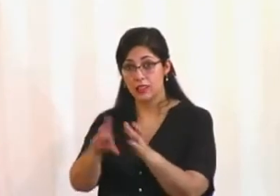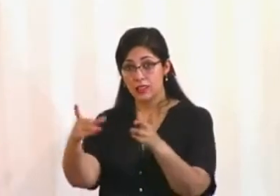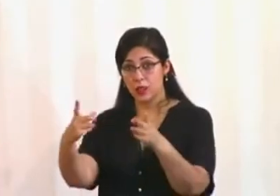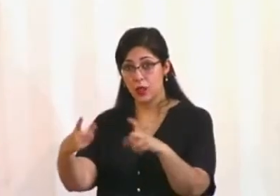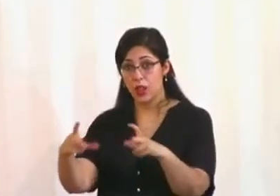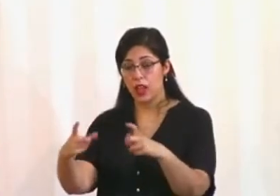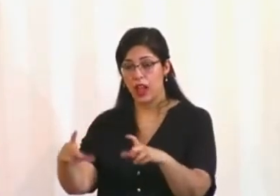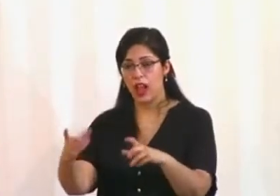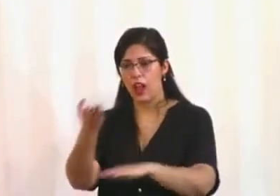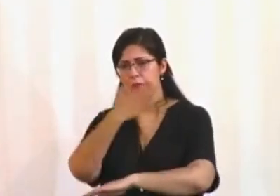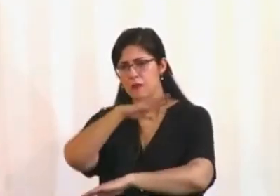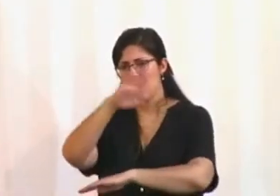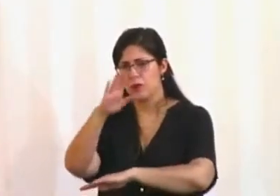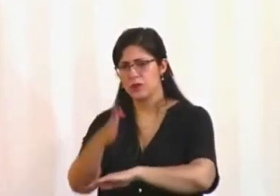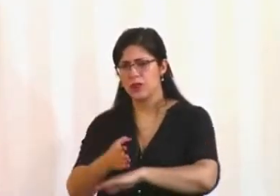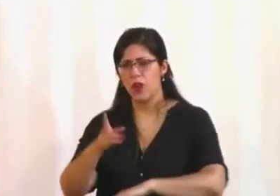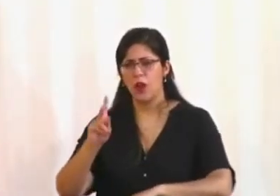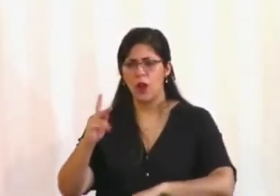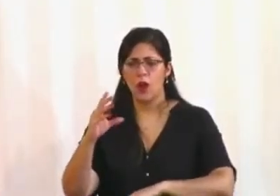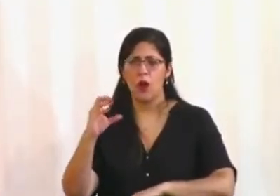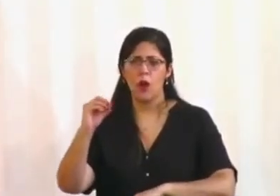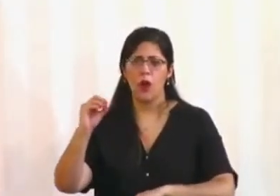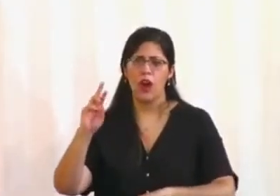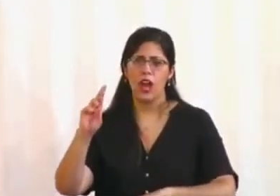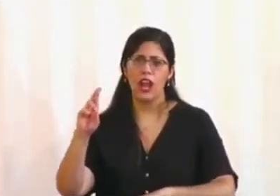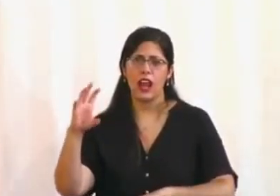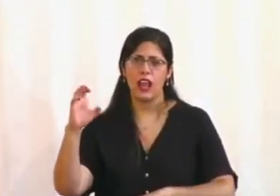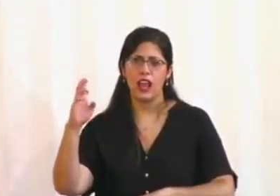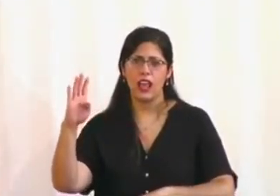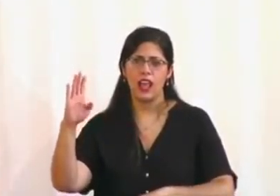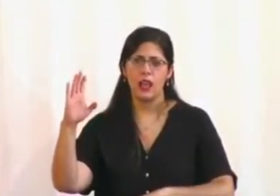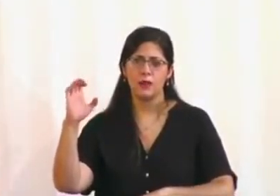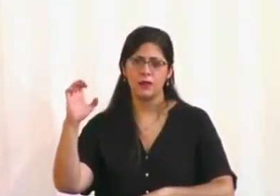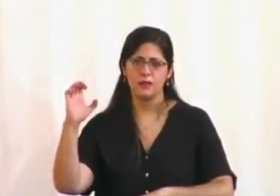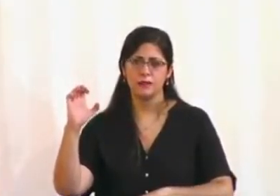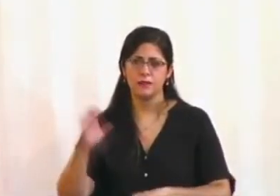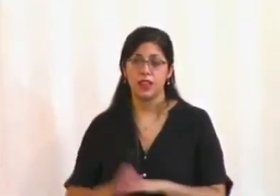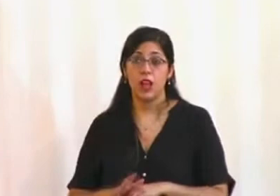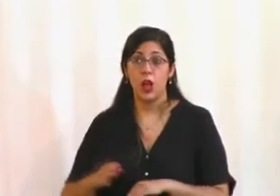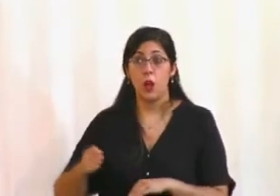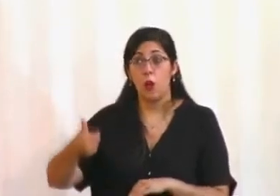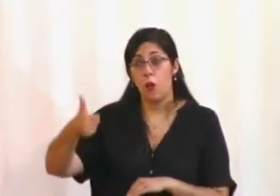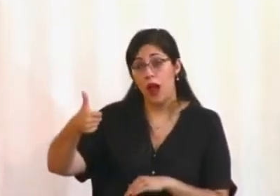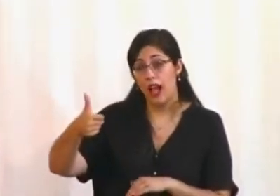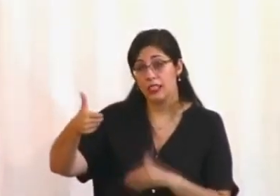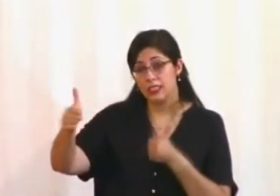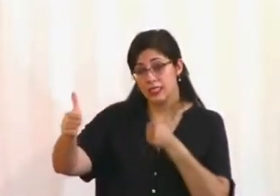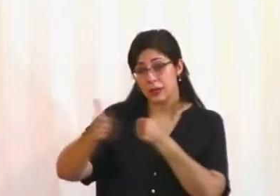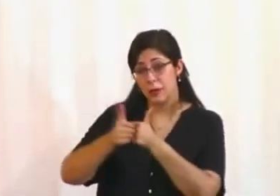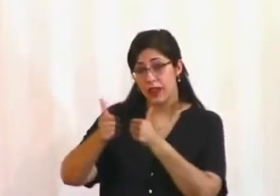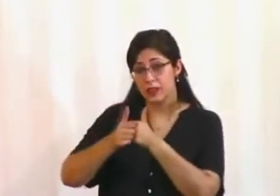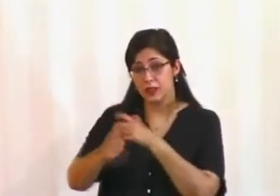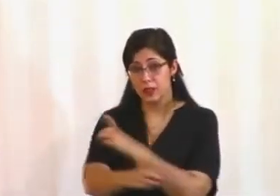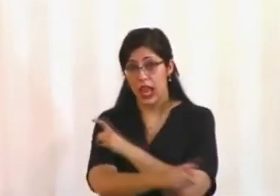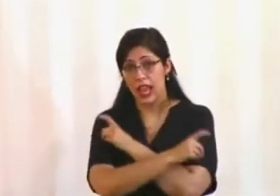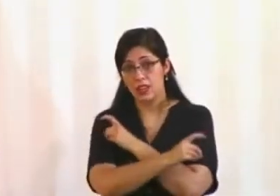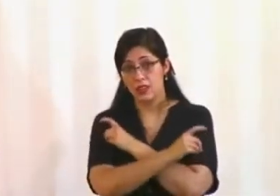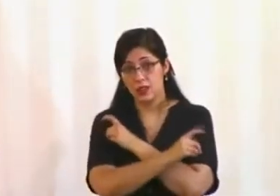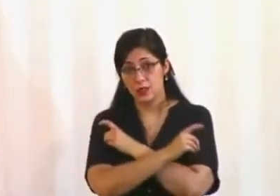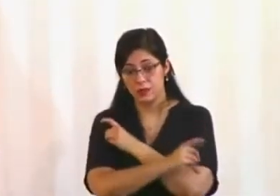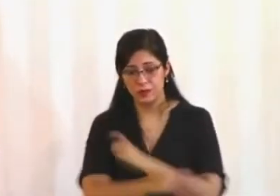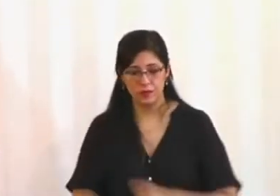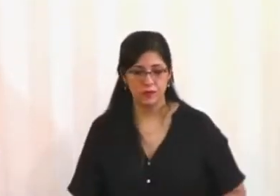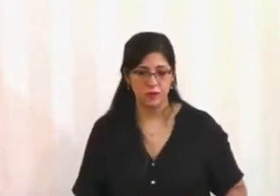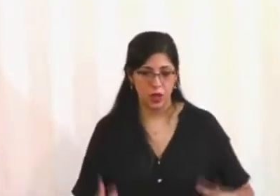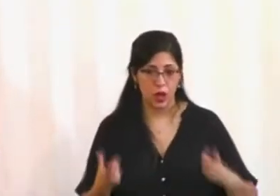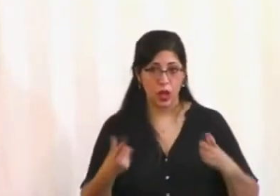onde está ali a planície do Sinai é lá quase na fronteira do Egito. Então vamos imaginar, ele sai lá da região de Jezreel,